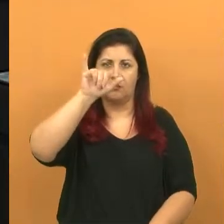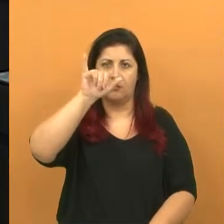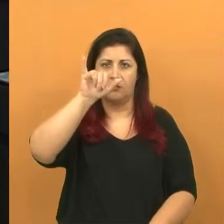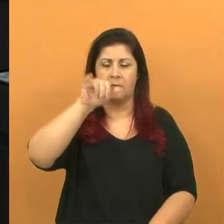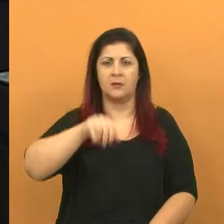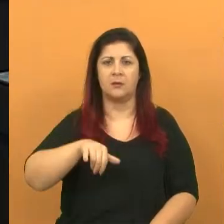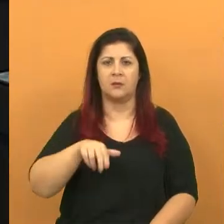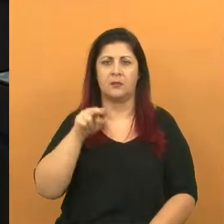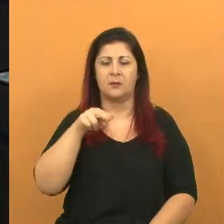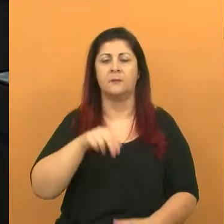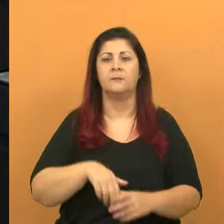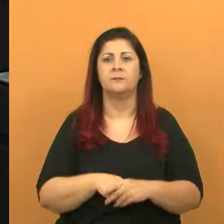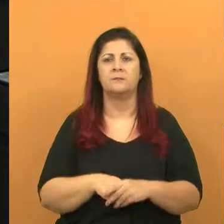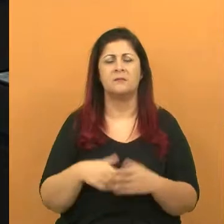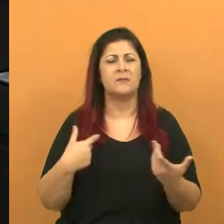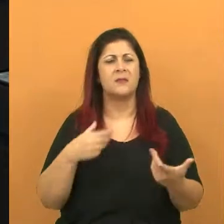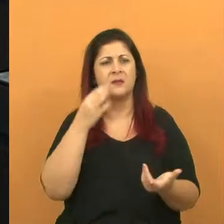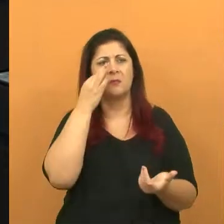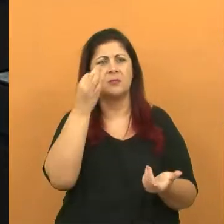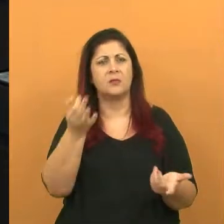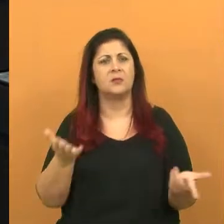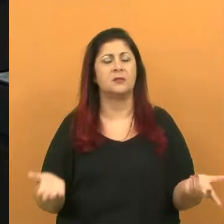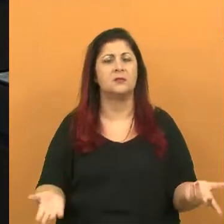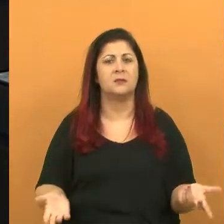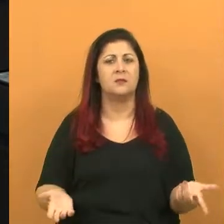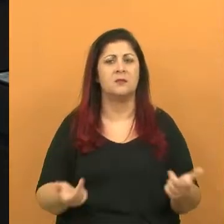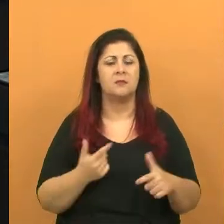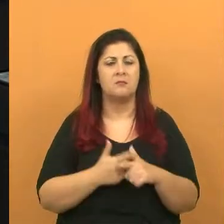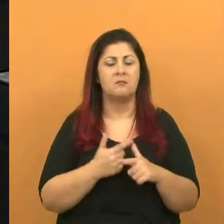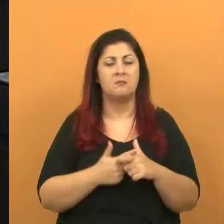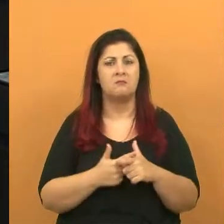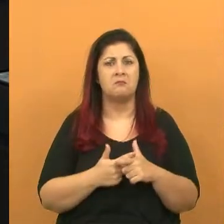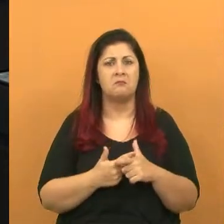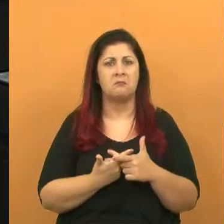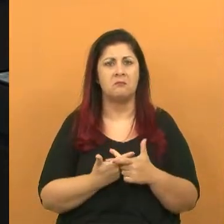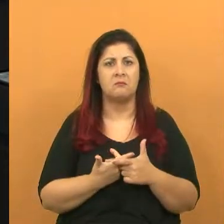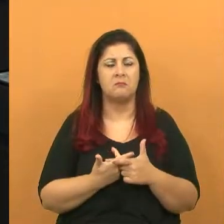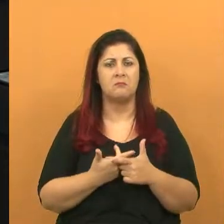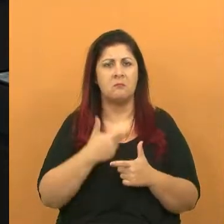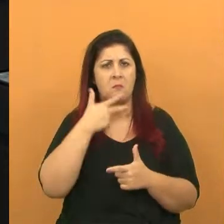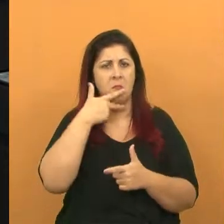E me chama muita atenção quando os pais